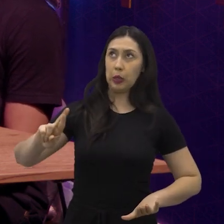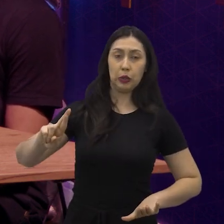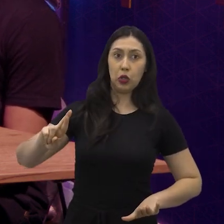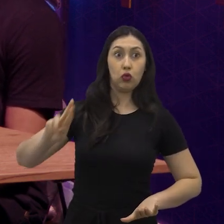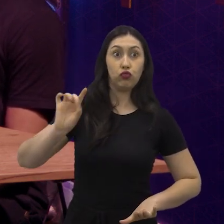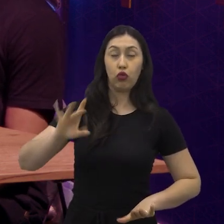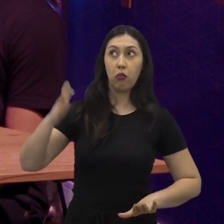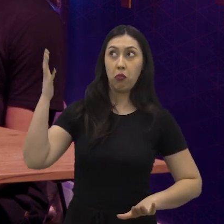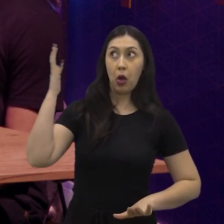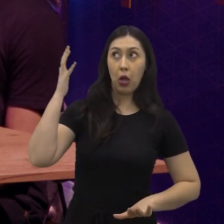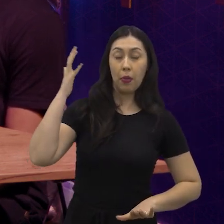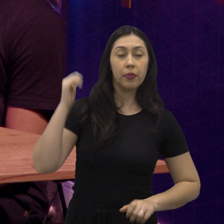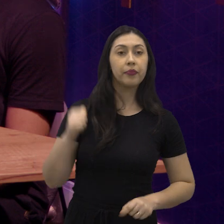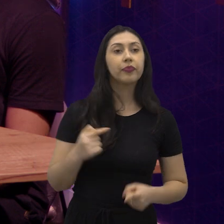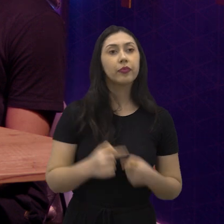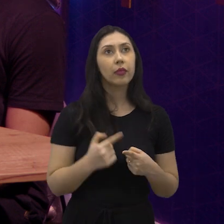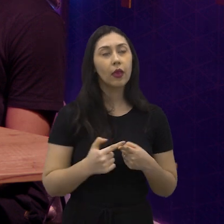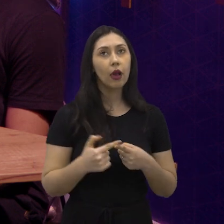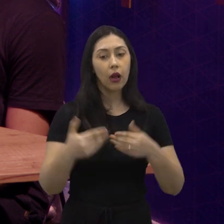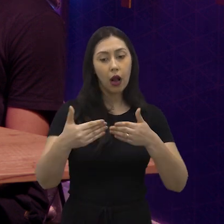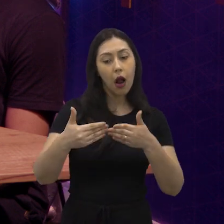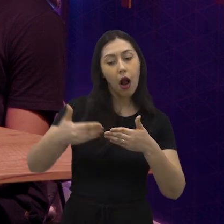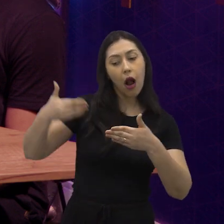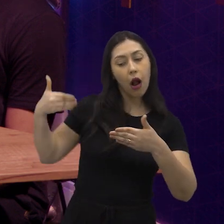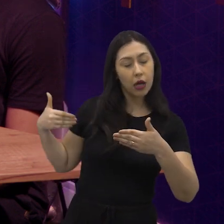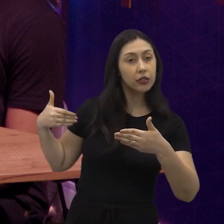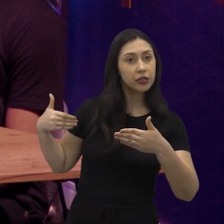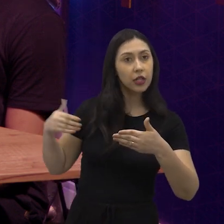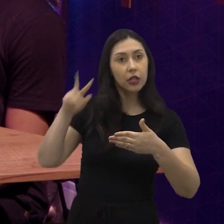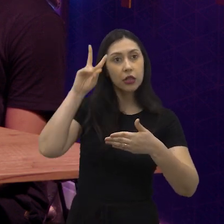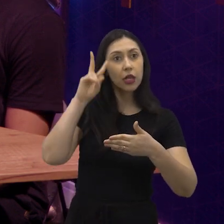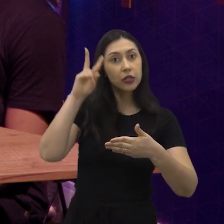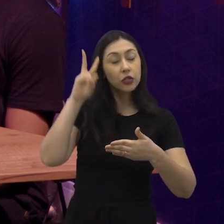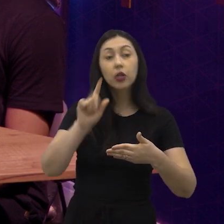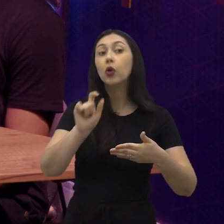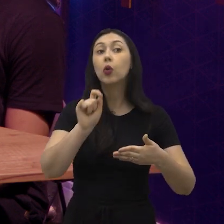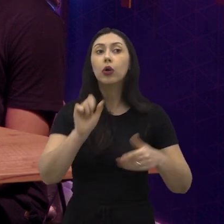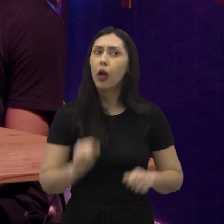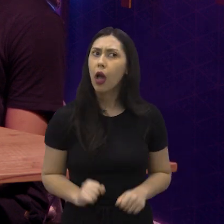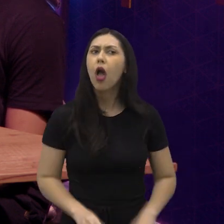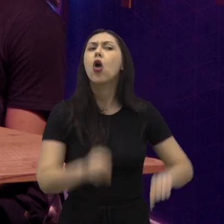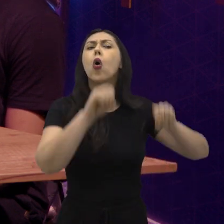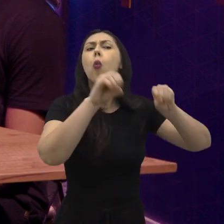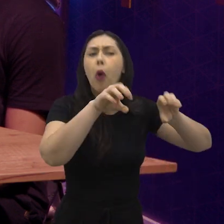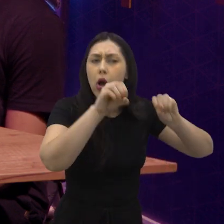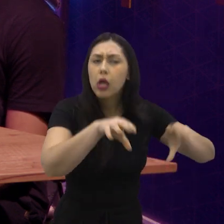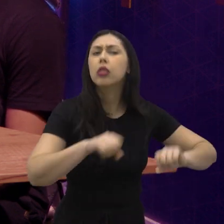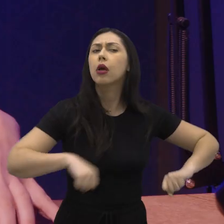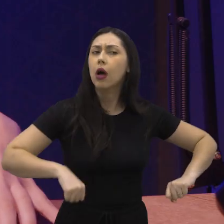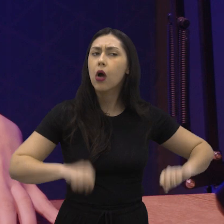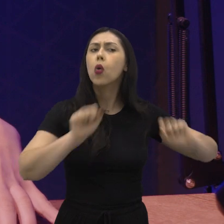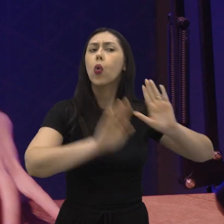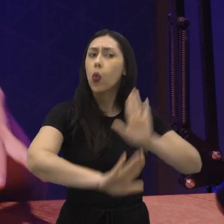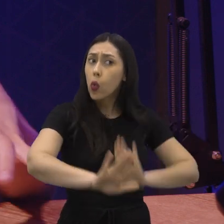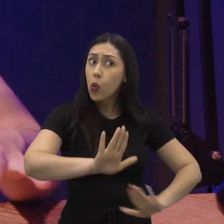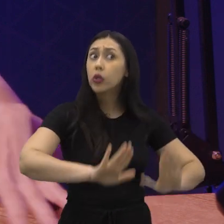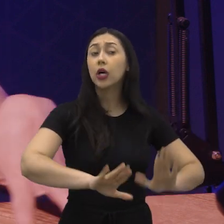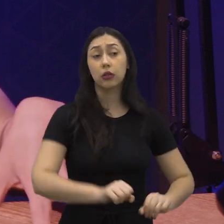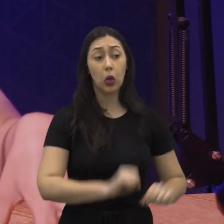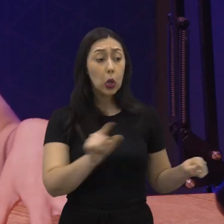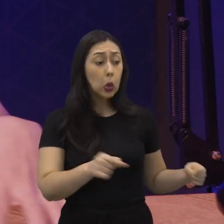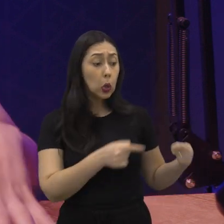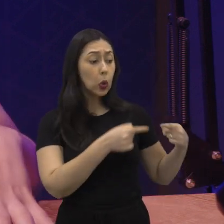exemplo, antes, né, sei lá, antes do século XVIII, as histórias eram muito assim, uma lição de moral, tinha uma